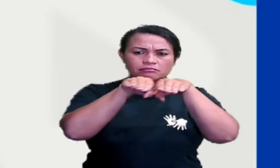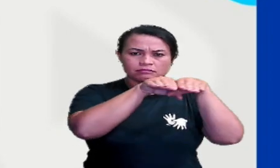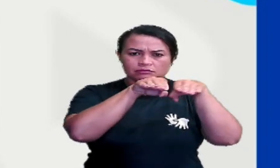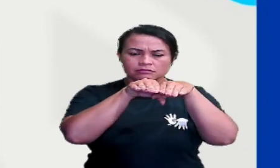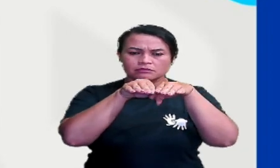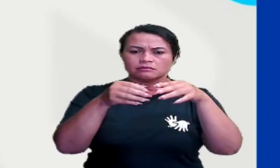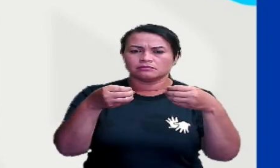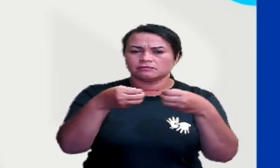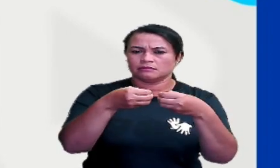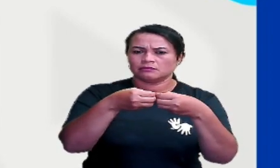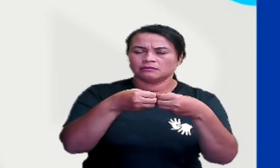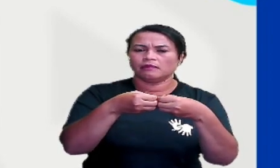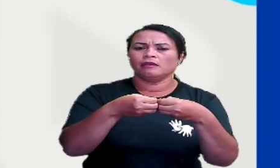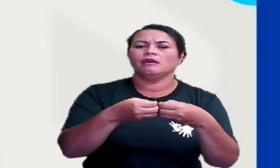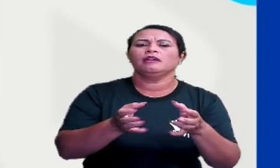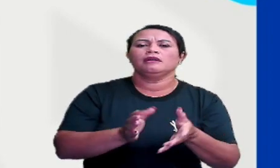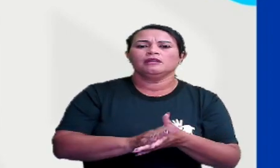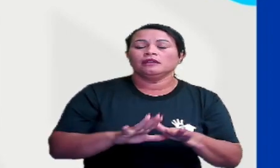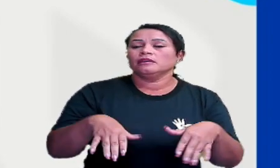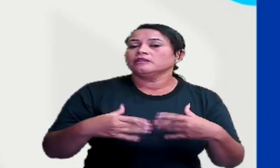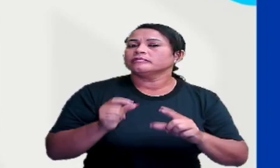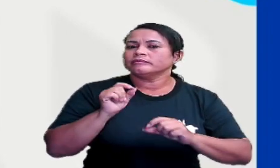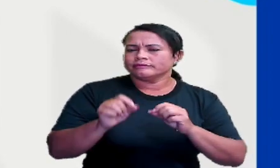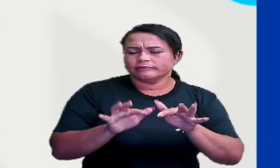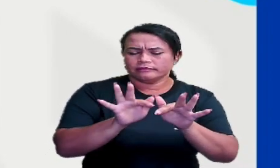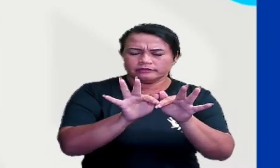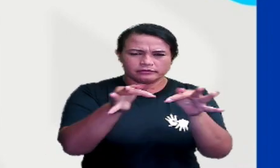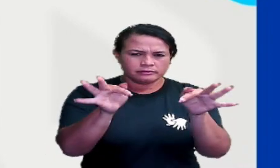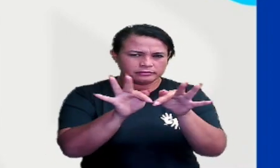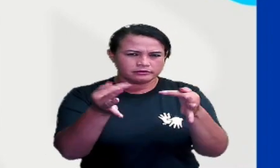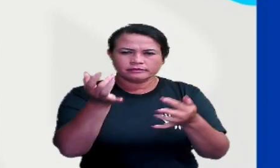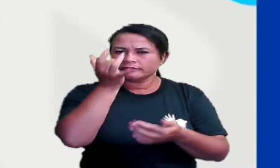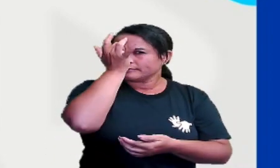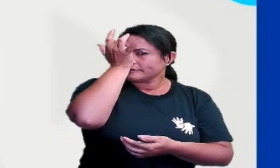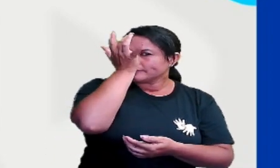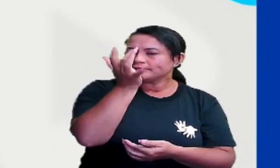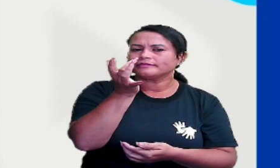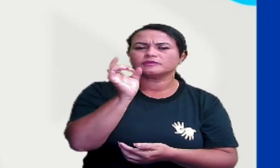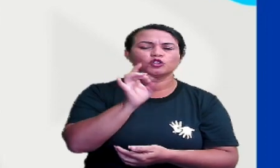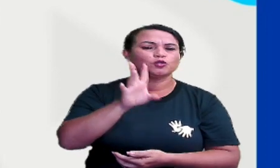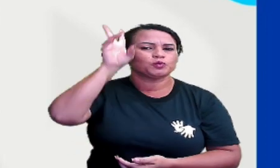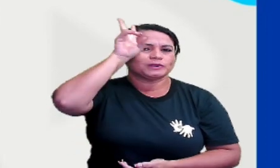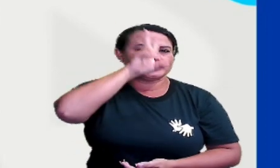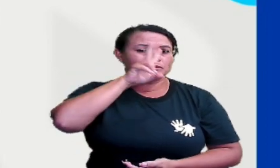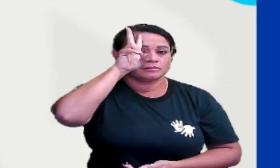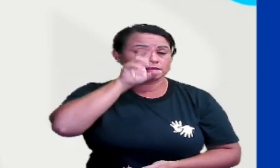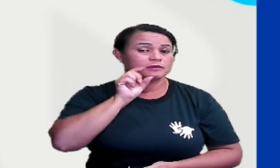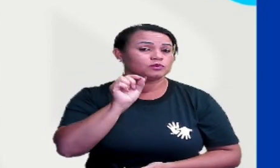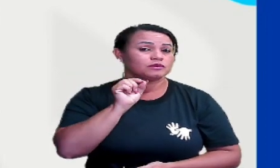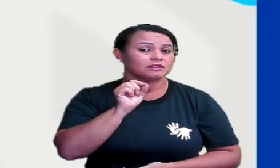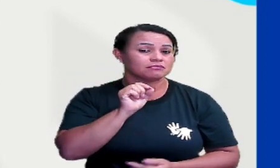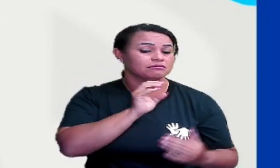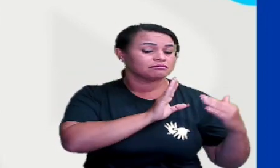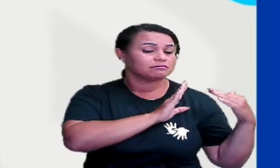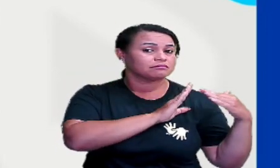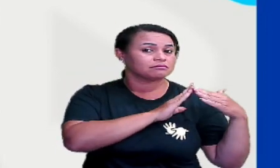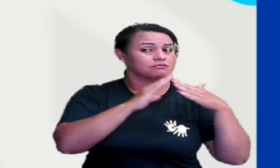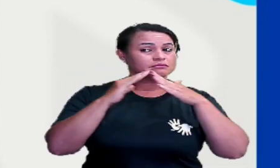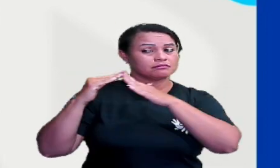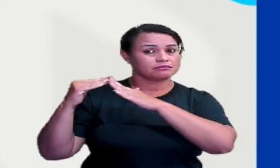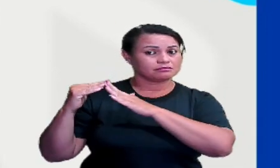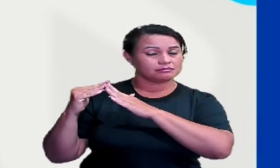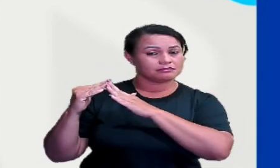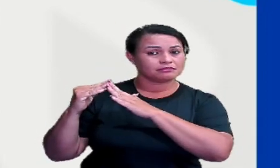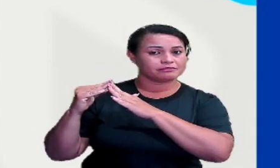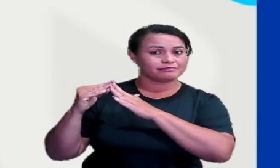próximo, tá? Então, muito simples, muito fácil, a gente é só lembrar do vizinho que está lá do